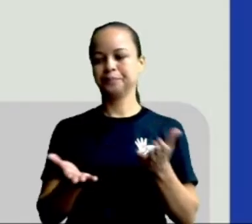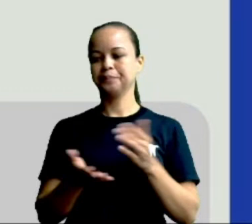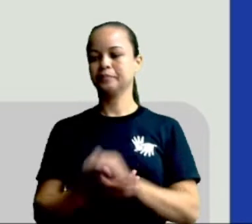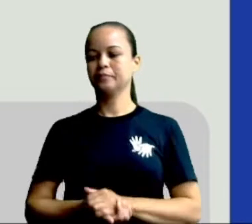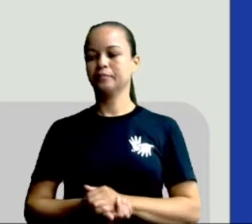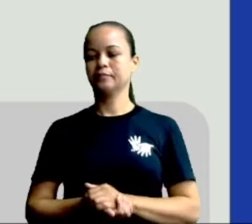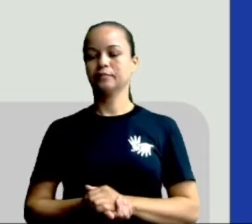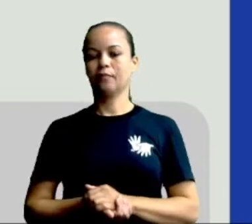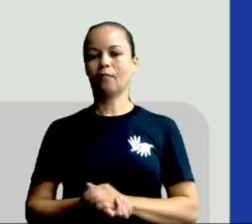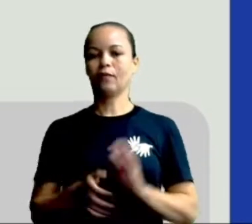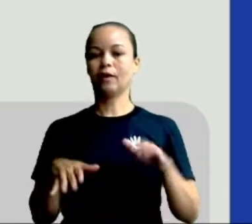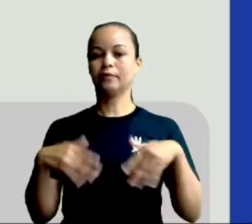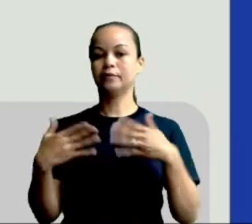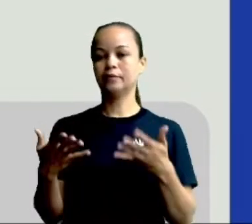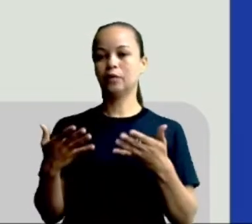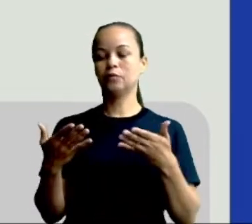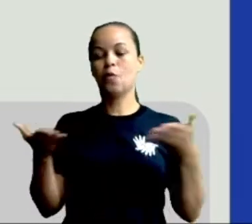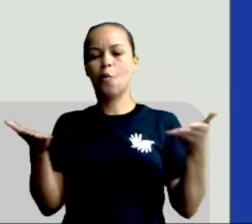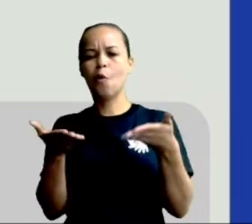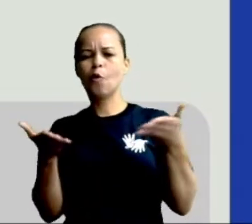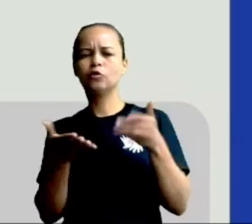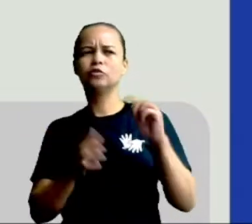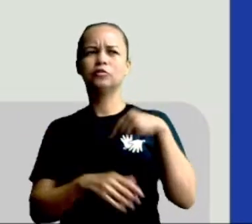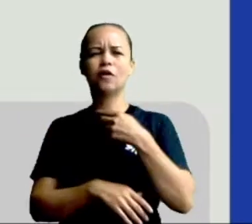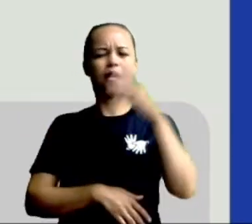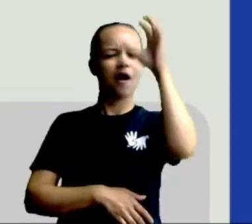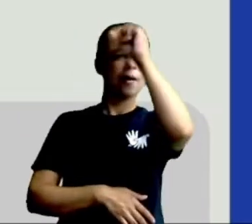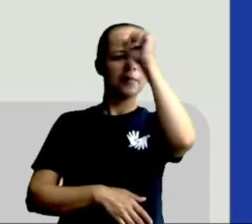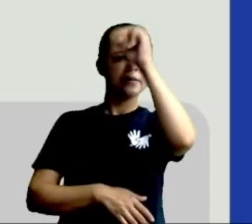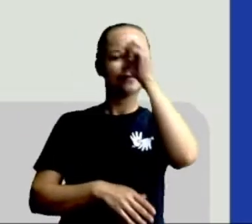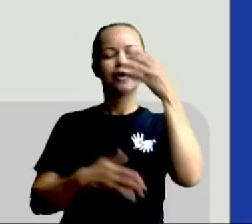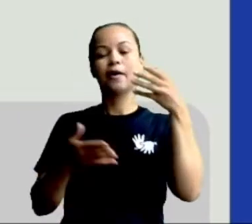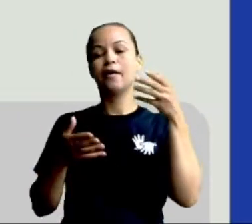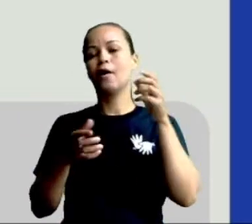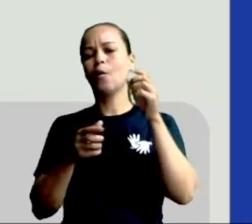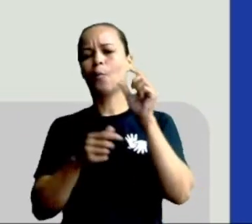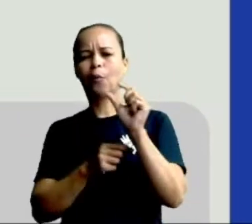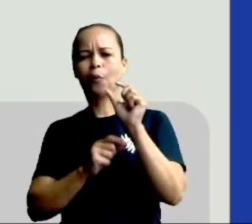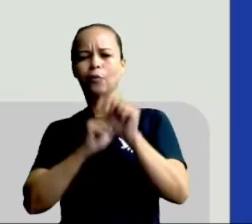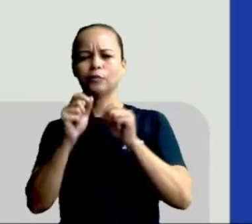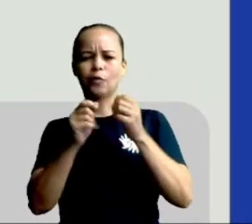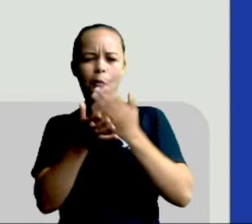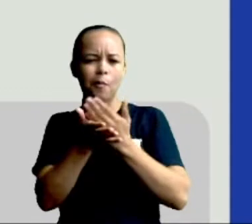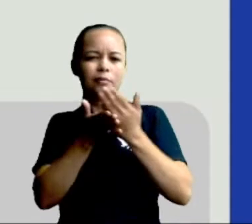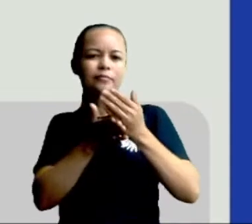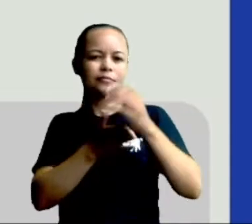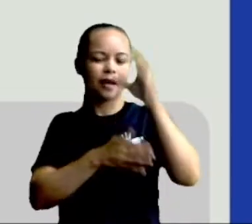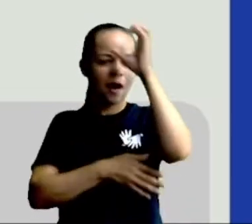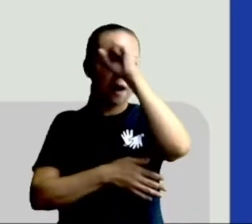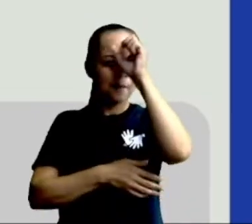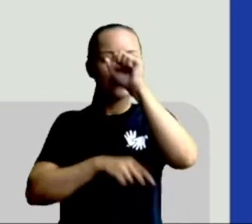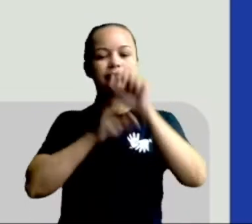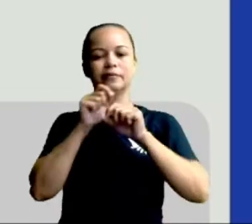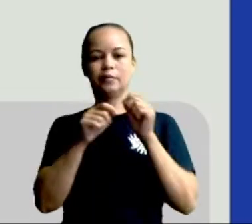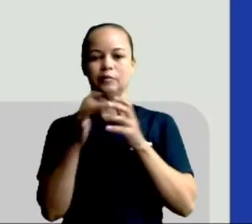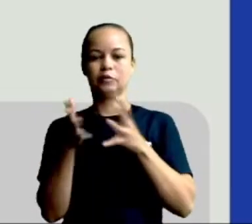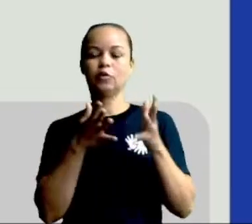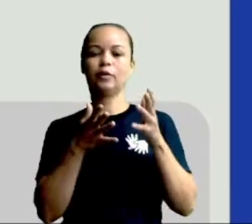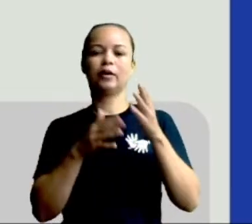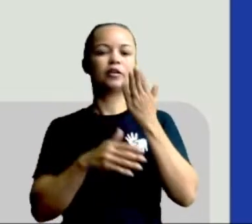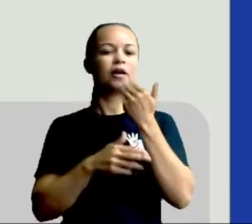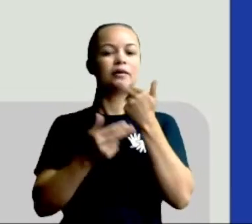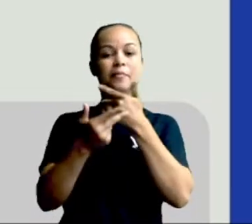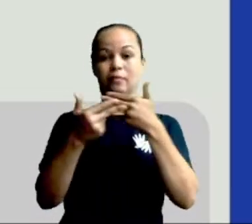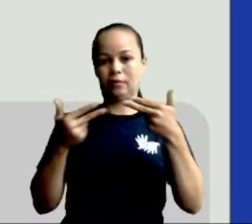Então, pessoal, hoje nós vamos aprender um pouco, começar aprendendo um pouco sobre a questão da alimentação.